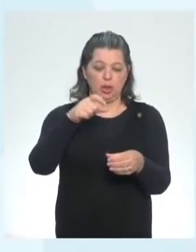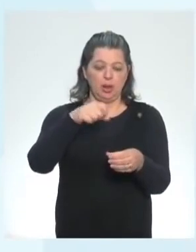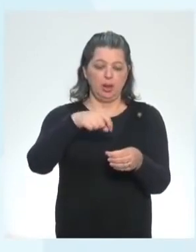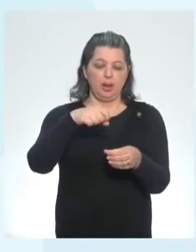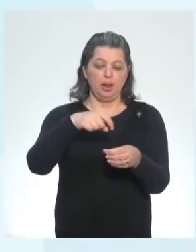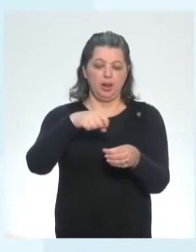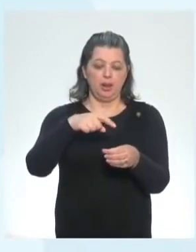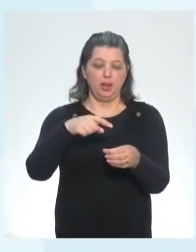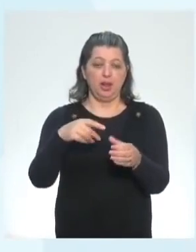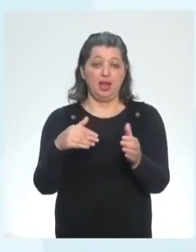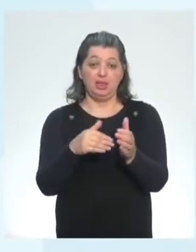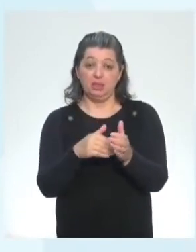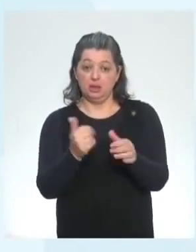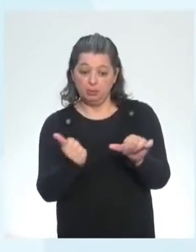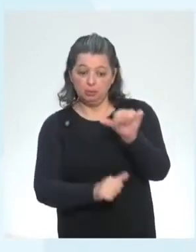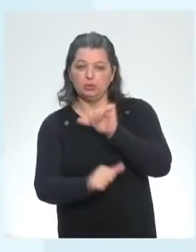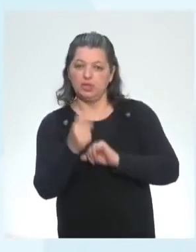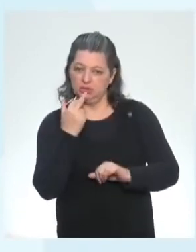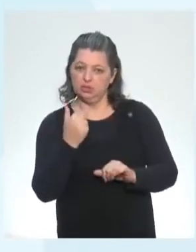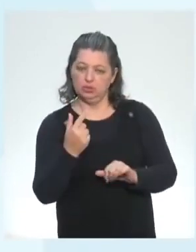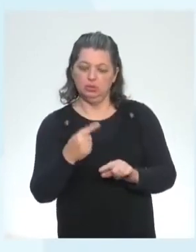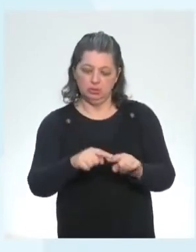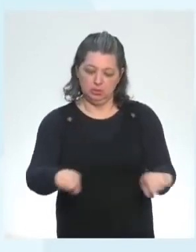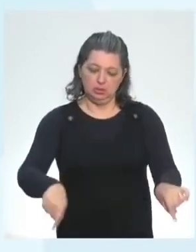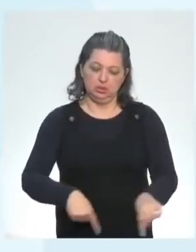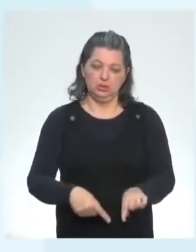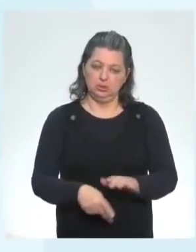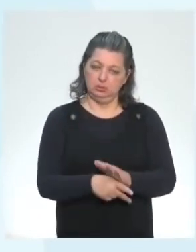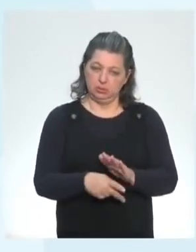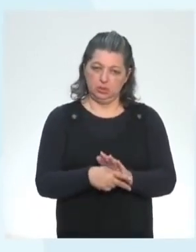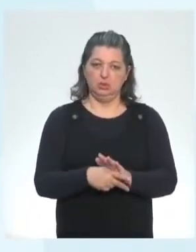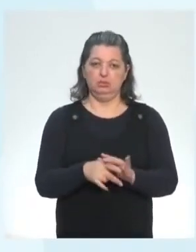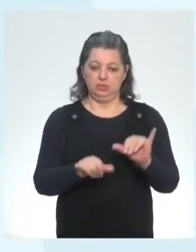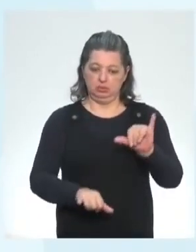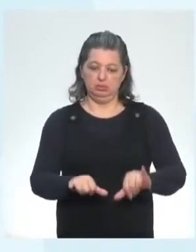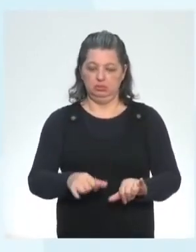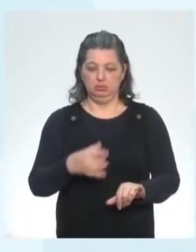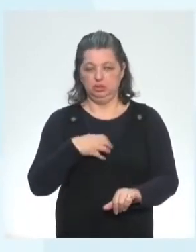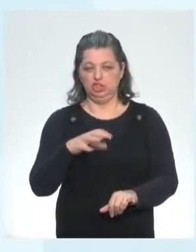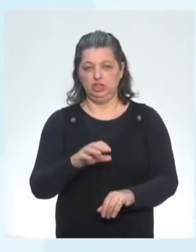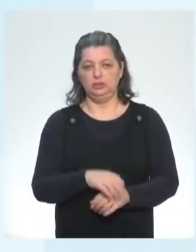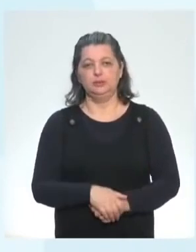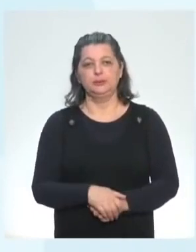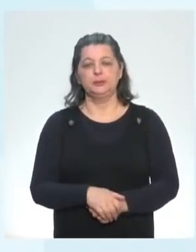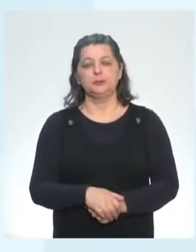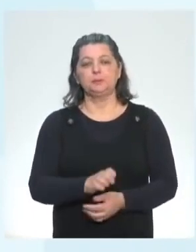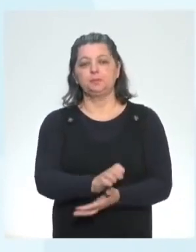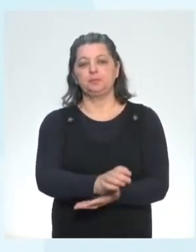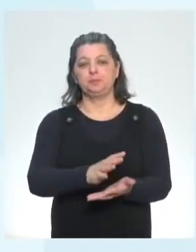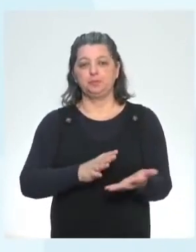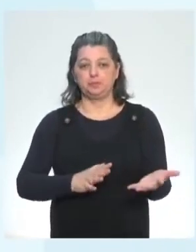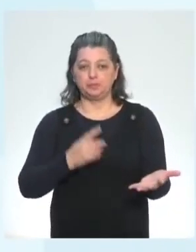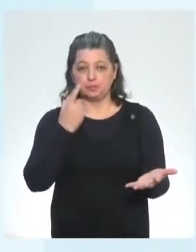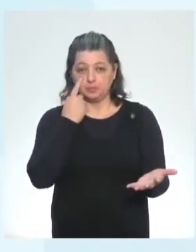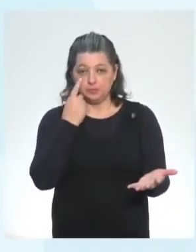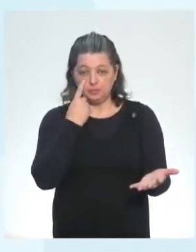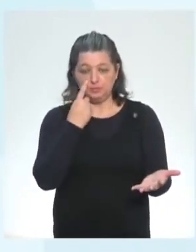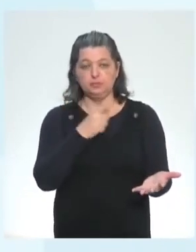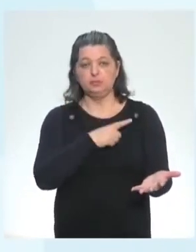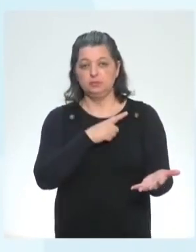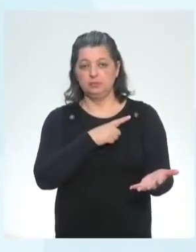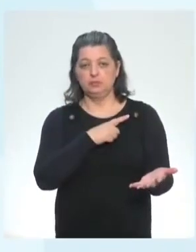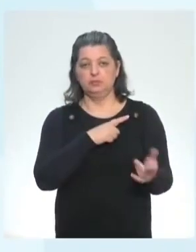para eu saber o volume. Então, num laboratório, eu faria desse modo. Aqui tem um exercício que ele